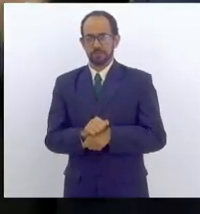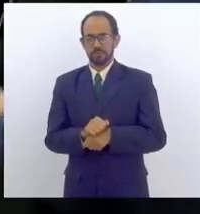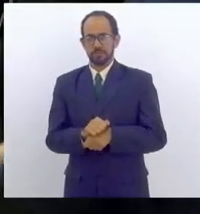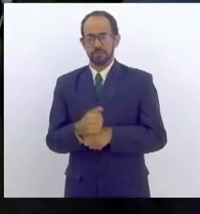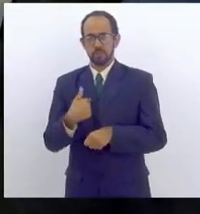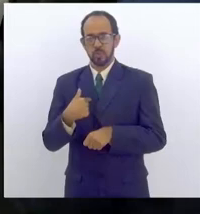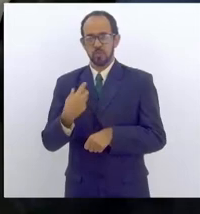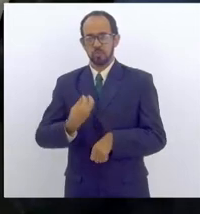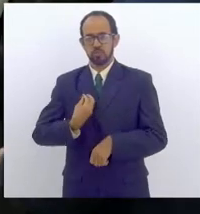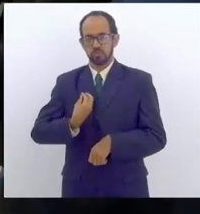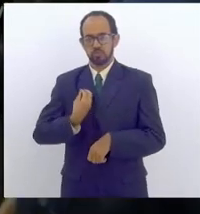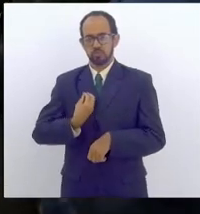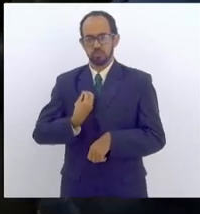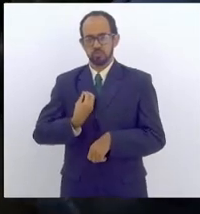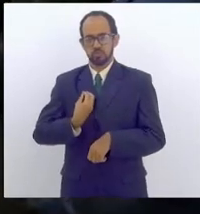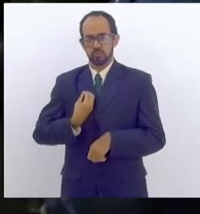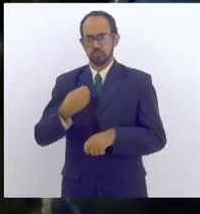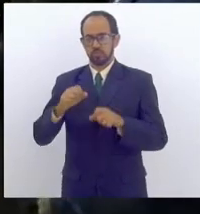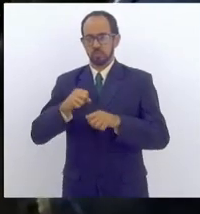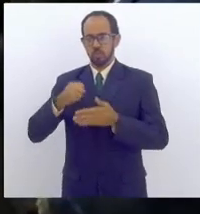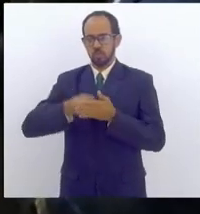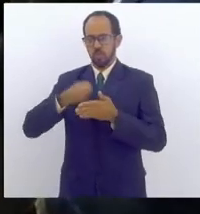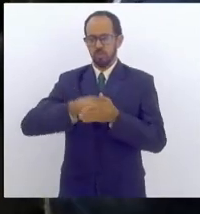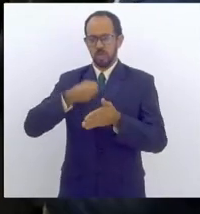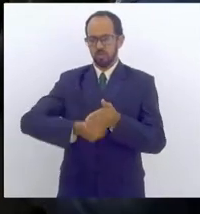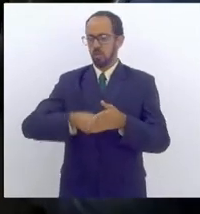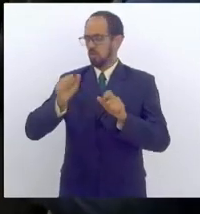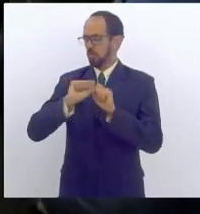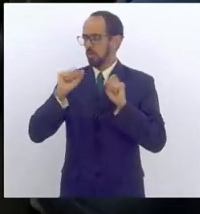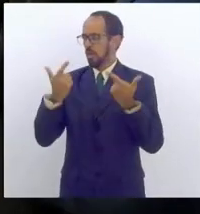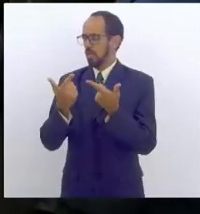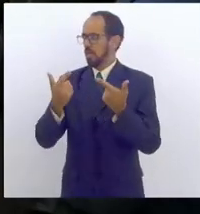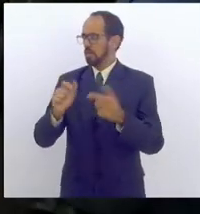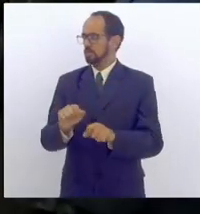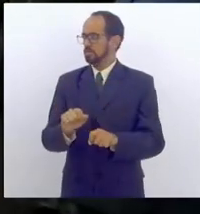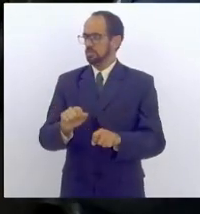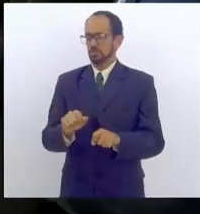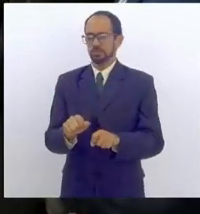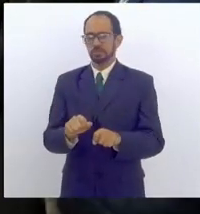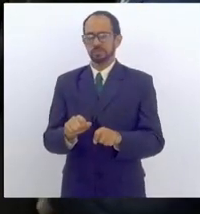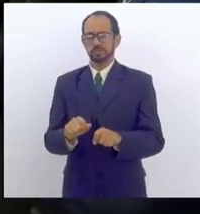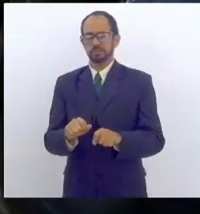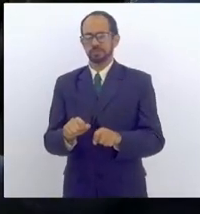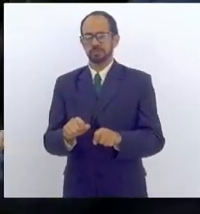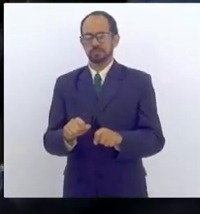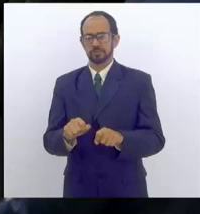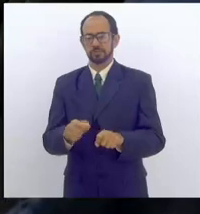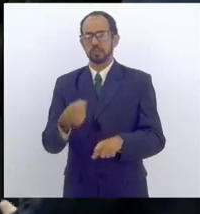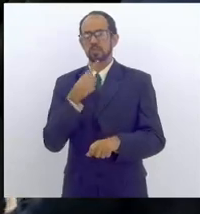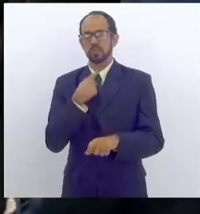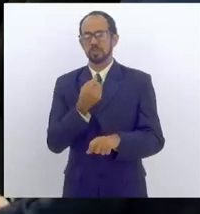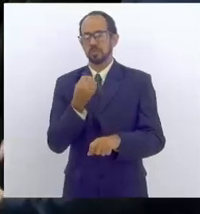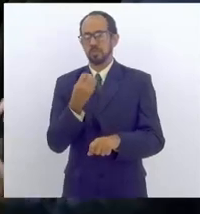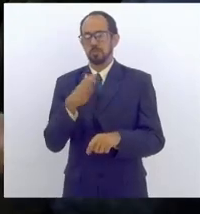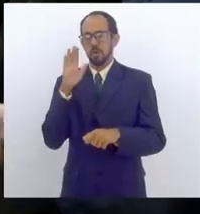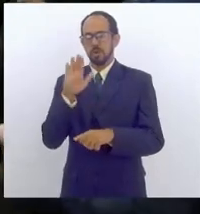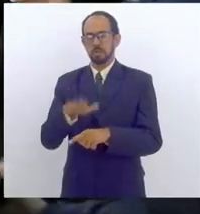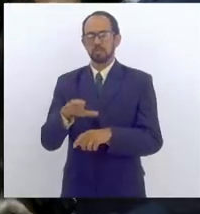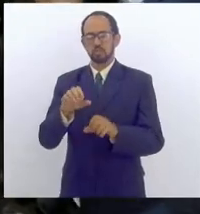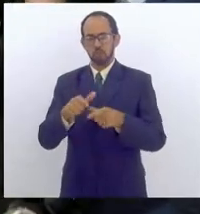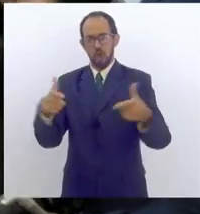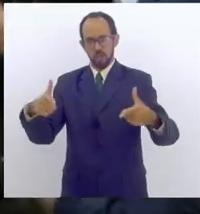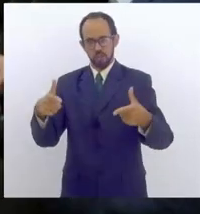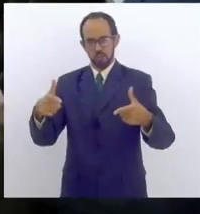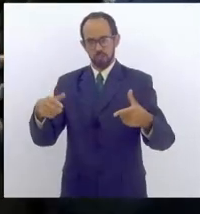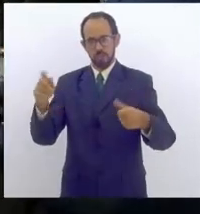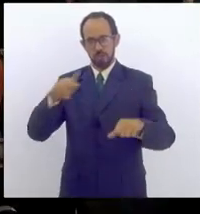soldado da Assembleia Legislativa. Quero aqui desejar uma boa sorte para o presidente Barcelar.